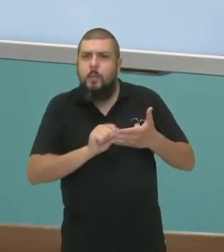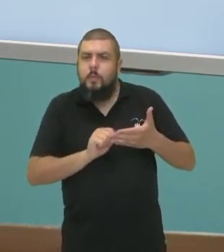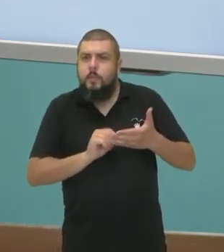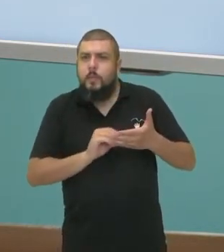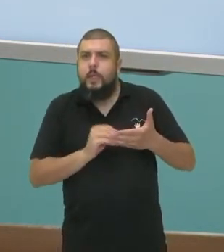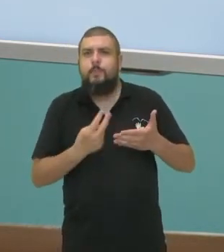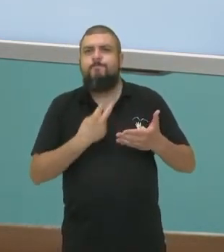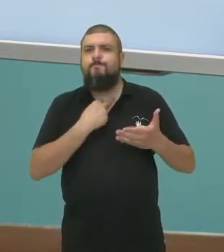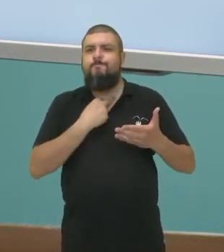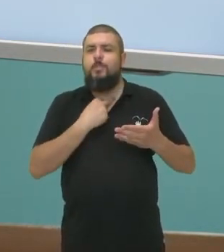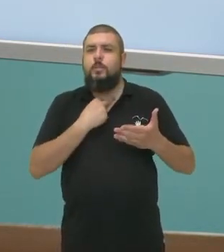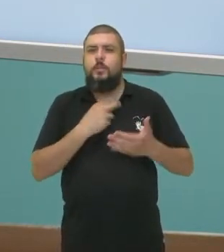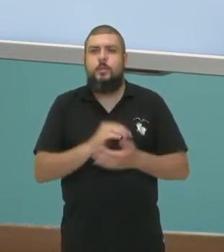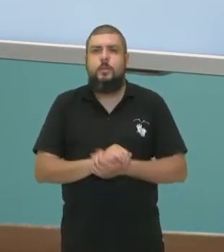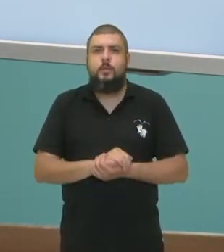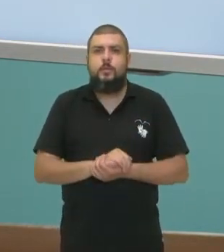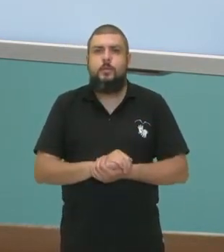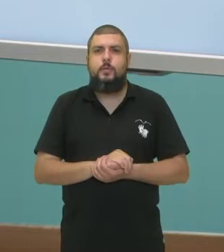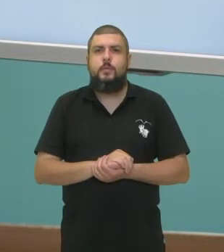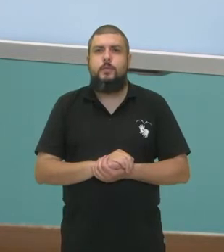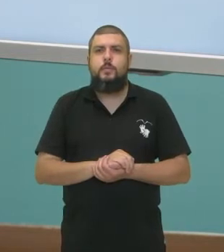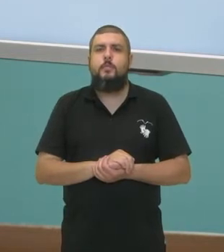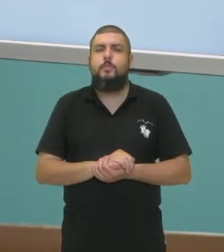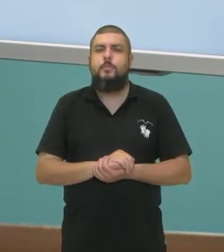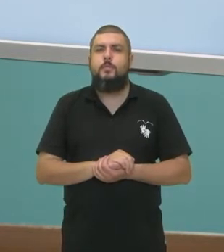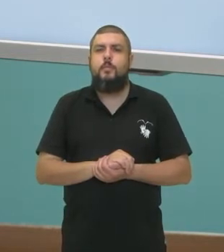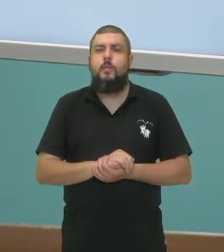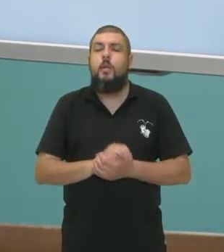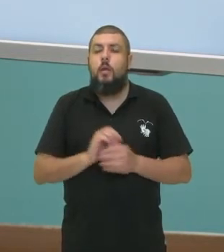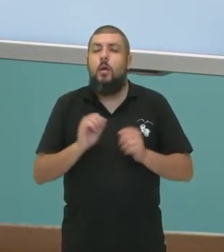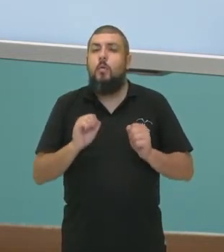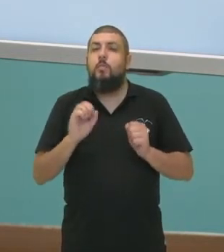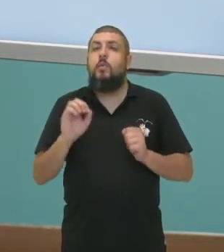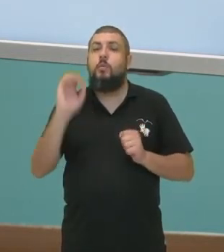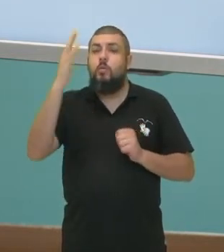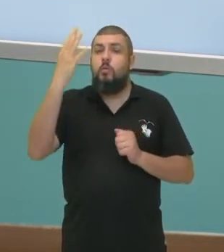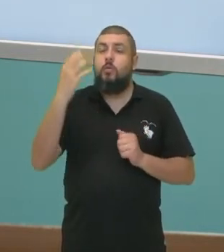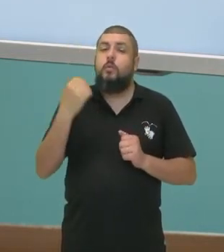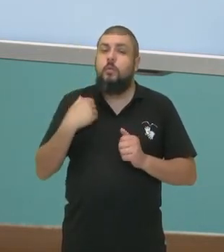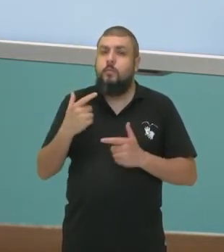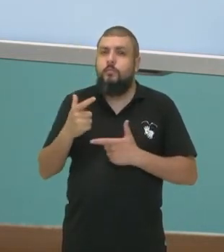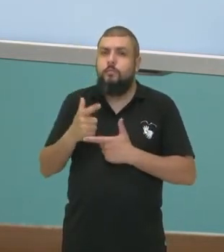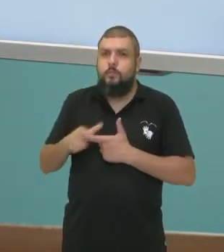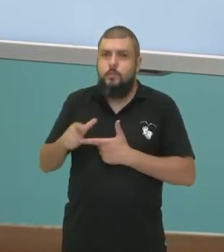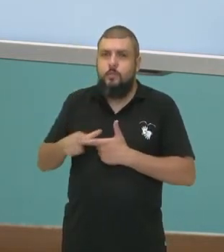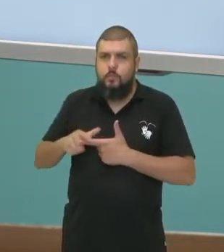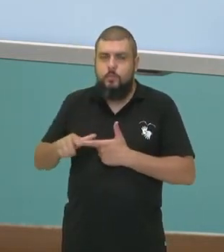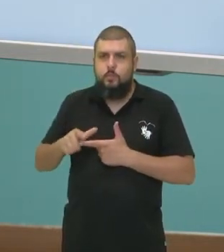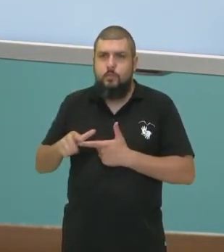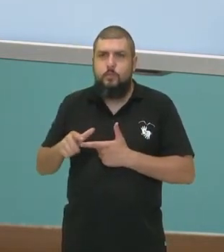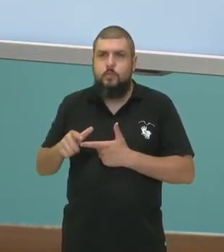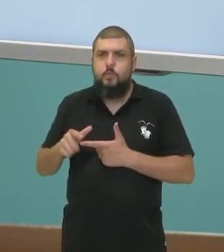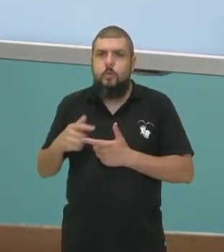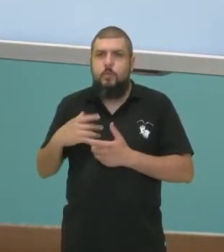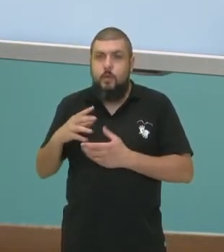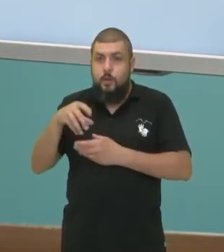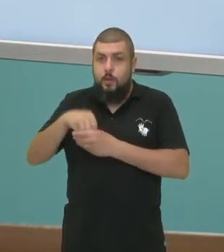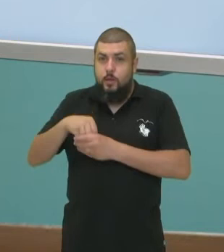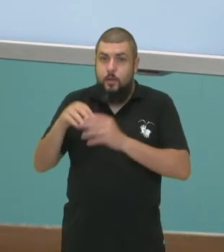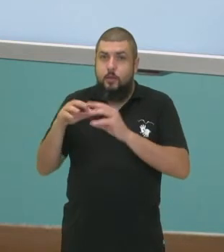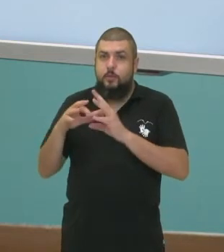inclusive, certo? Lo que a veces pode ocasionar certos problemas. Realmente, vai ocasionar certos problemas dentro da